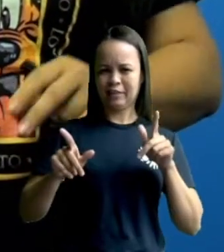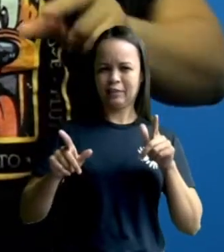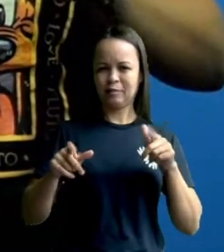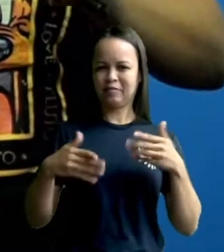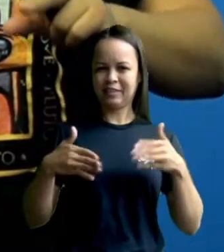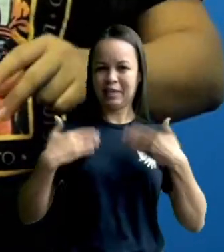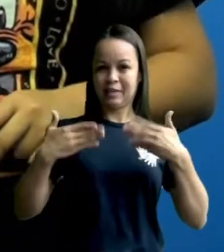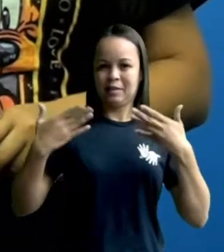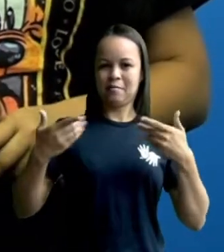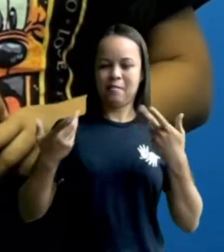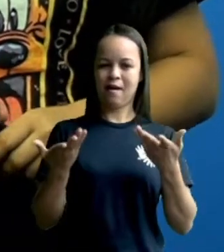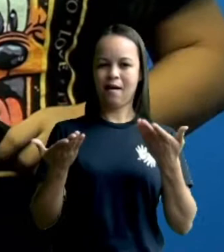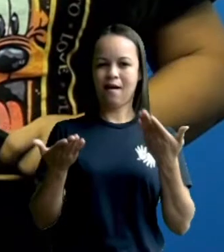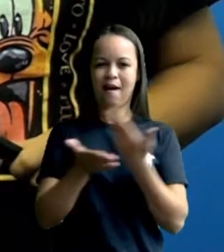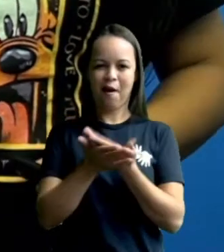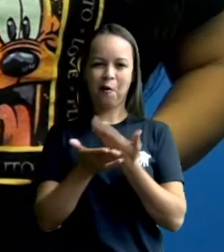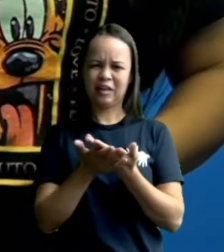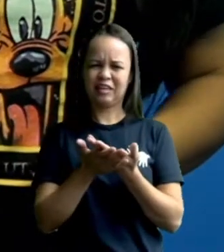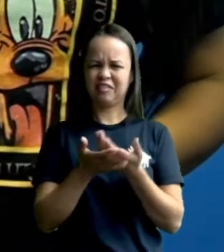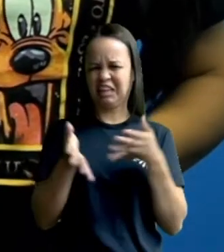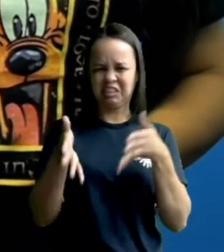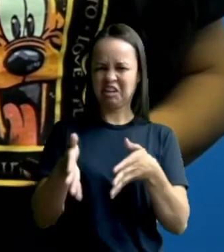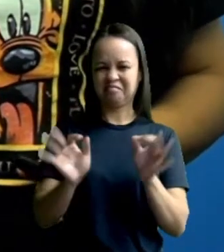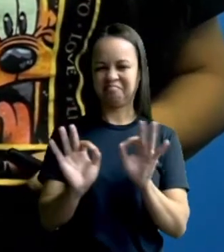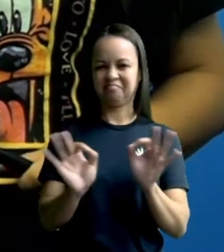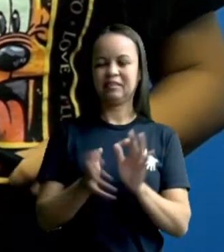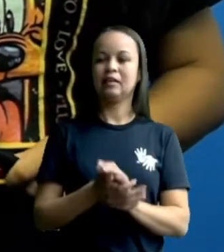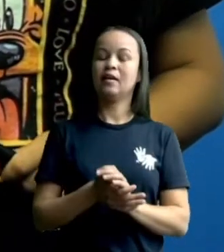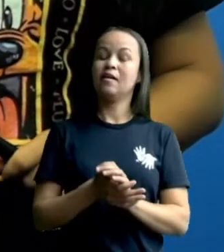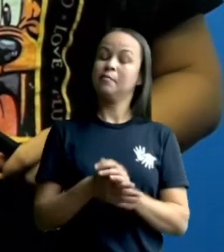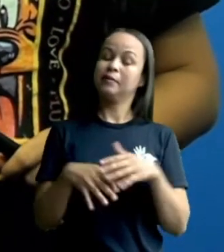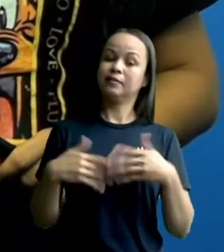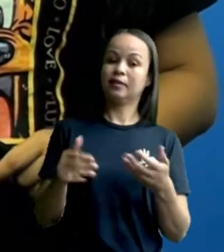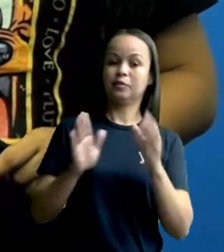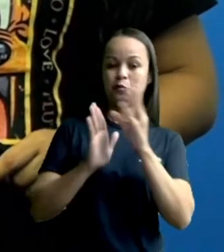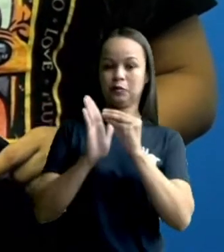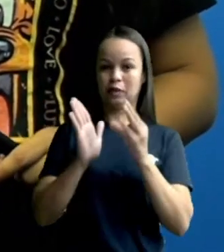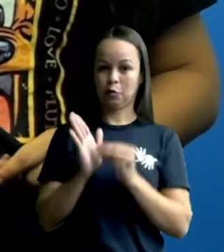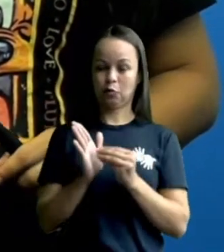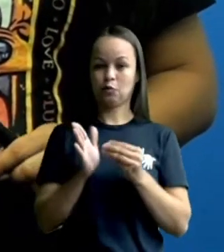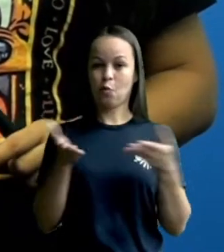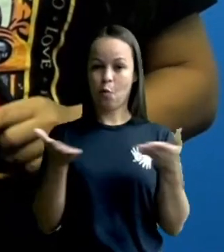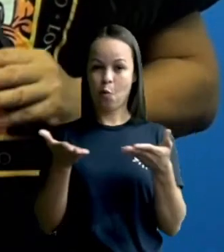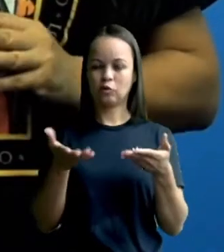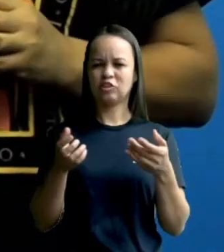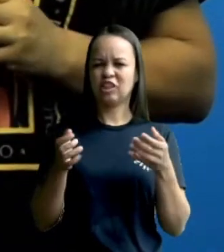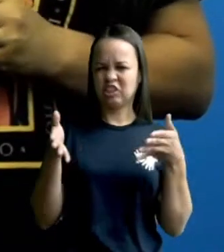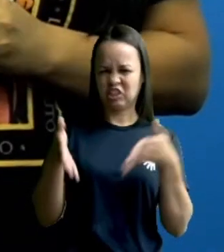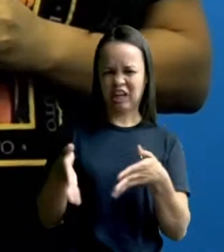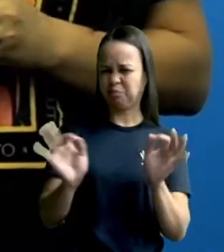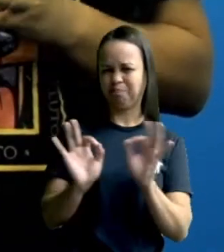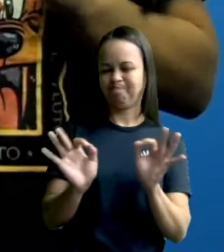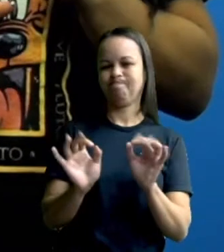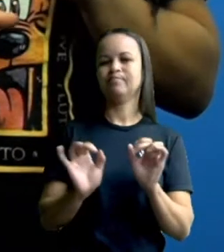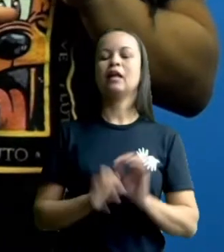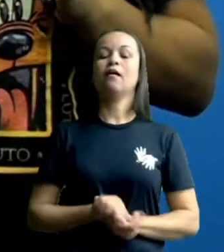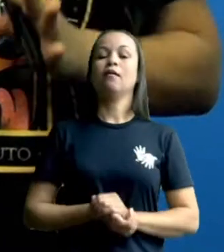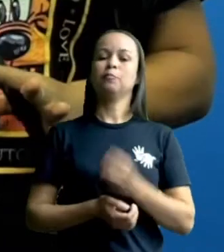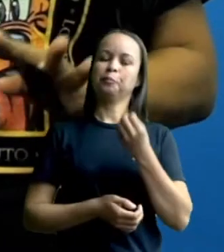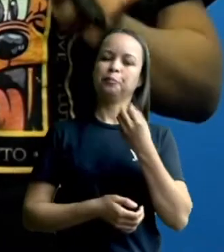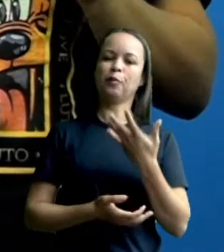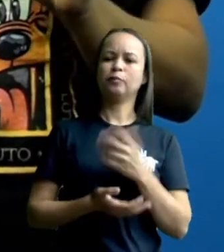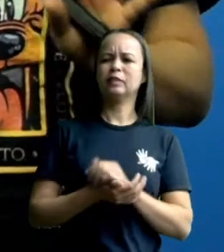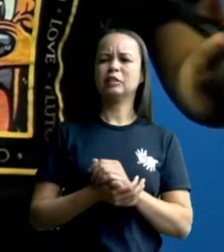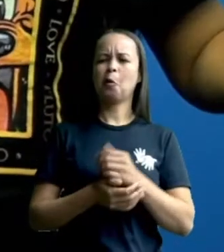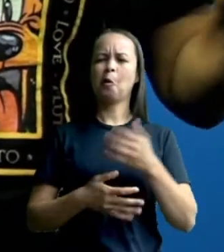certo? Fica menos chata. Apesar de que o conteúdo hoje ele não é tão chato assim, tá certo? Ele